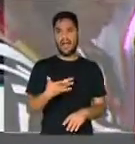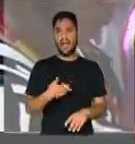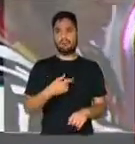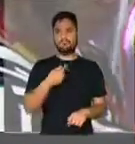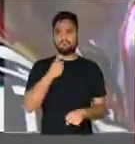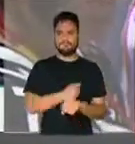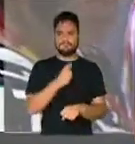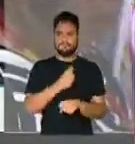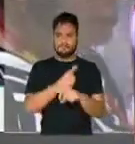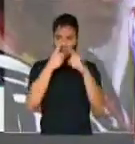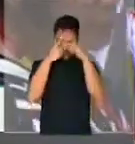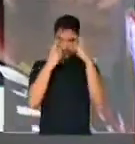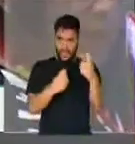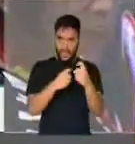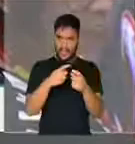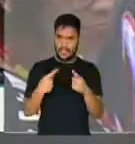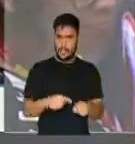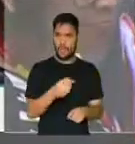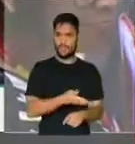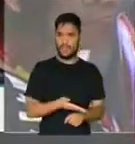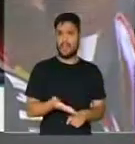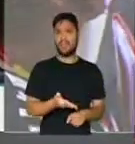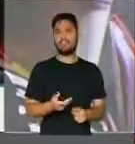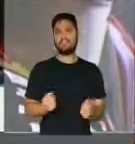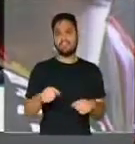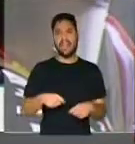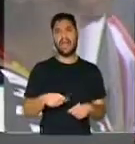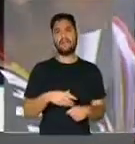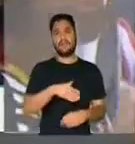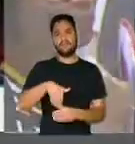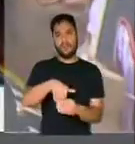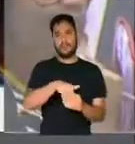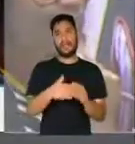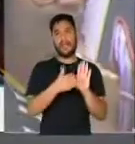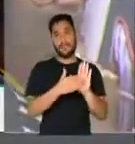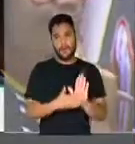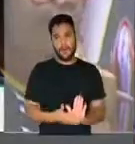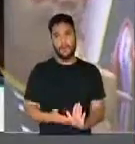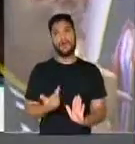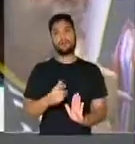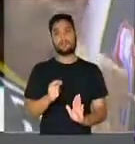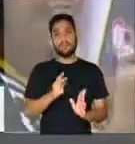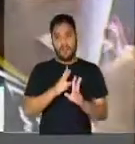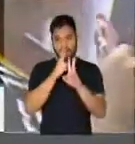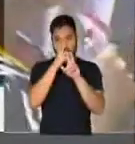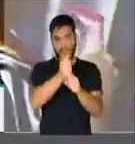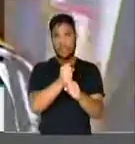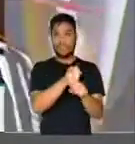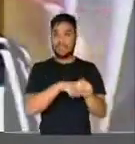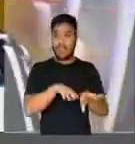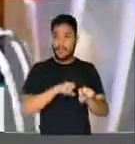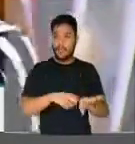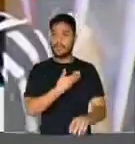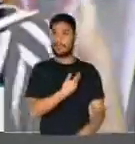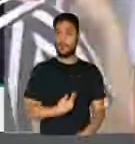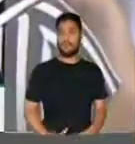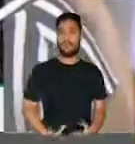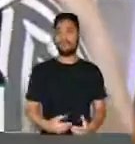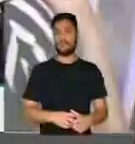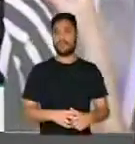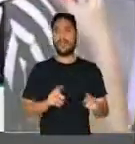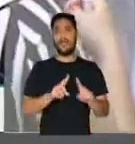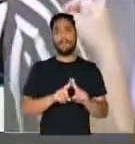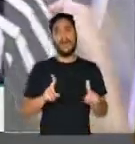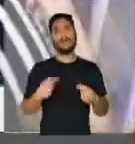brutalmente agredidos, a gente pode sim votar matérias que sejam de fortalecimento da educação pública,